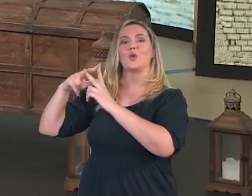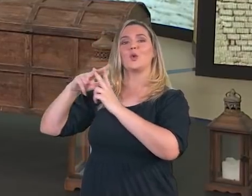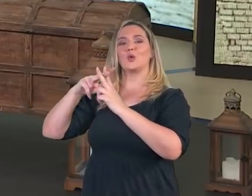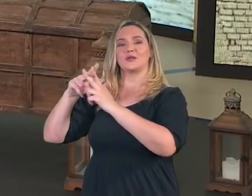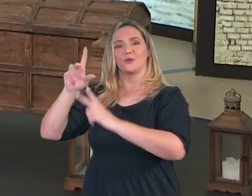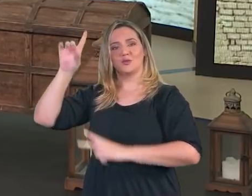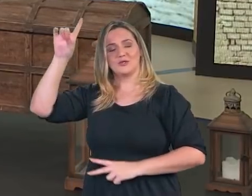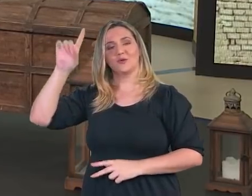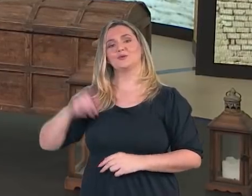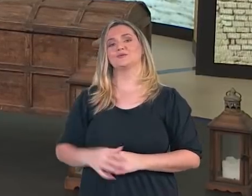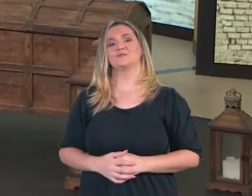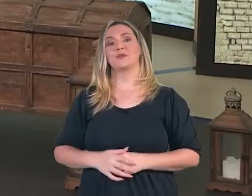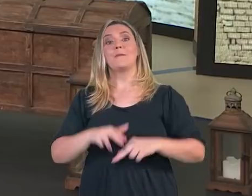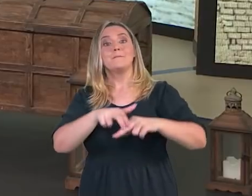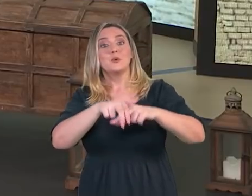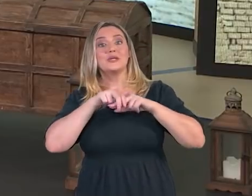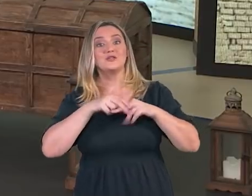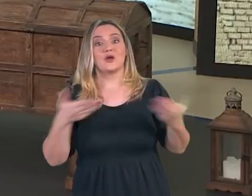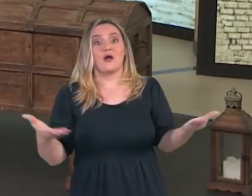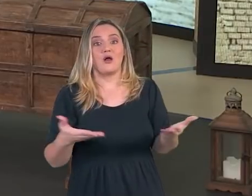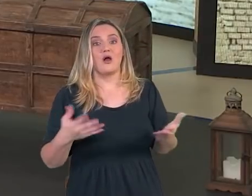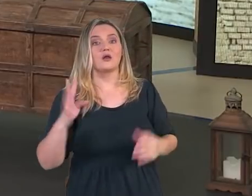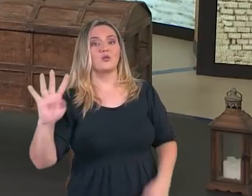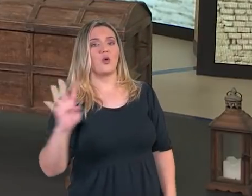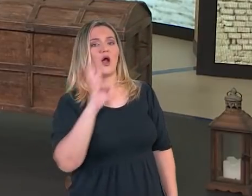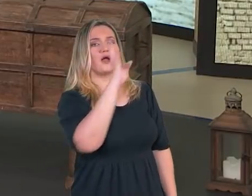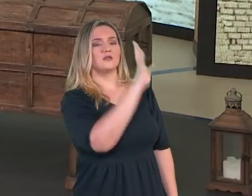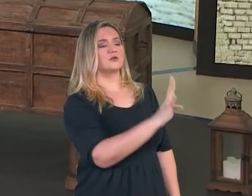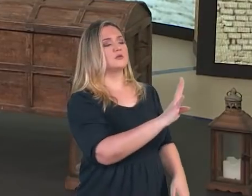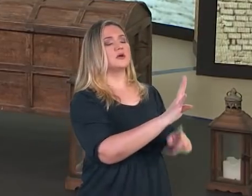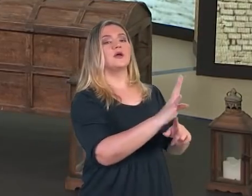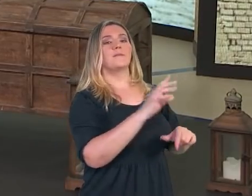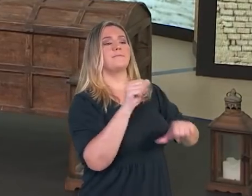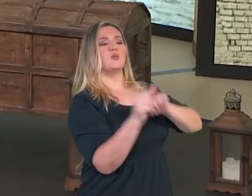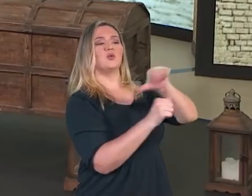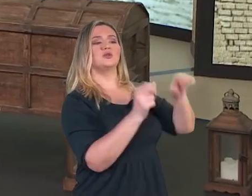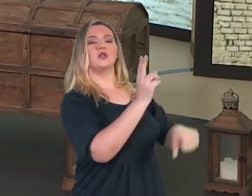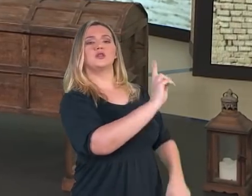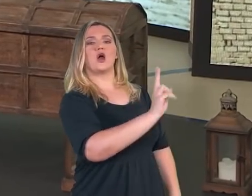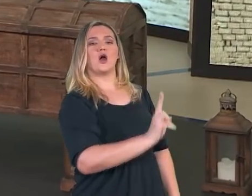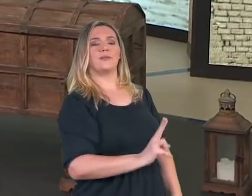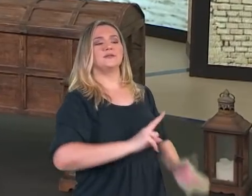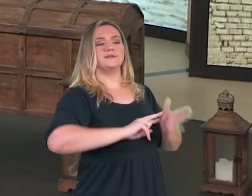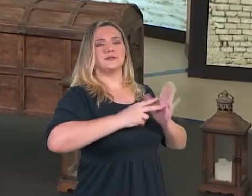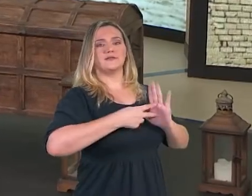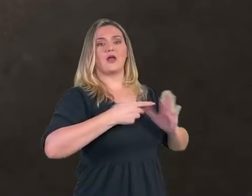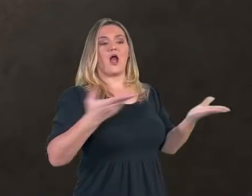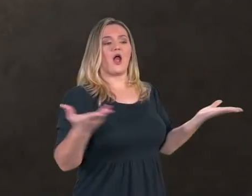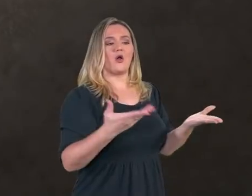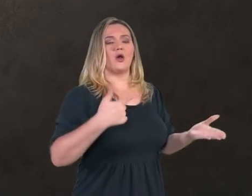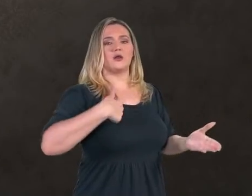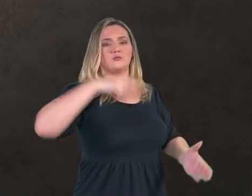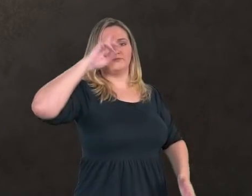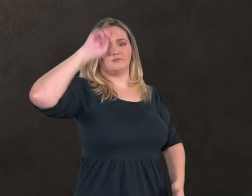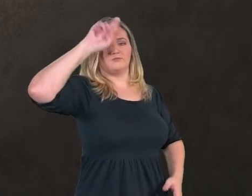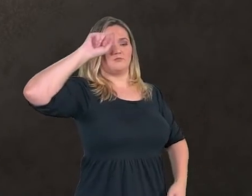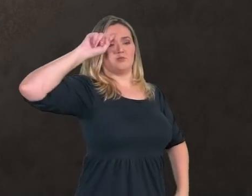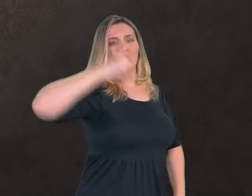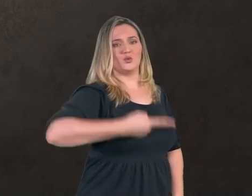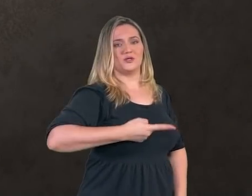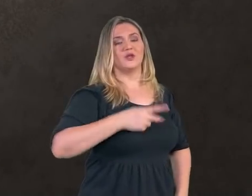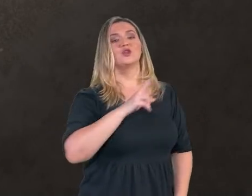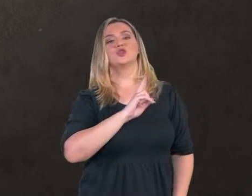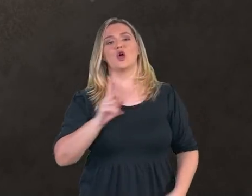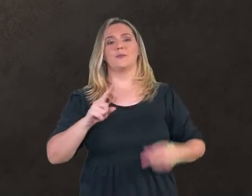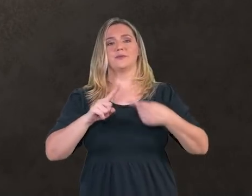do domínio babilônico sobre o seu destino. Eu vou mostrar para você como é que isso aqui aconteceu. Vamos prestar atenção. Seus nomes